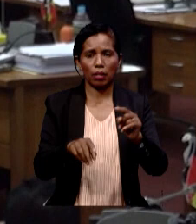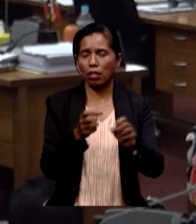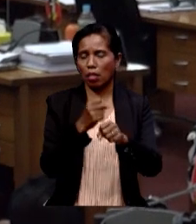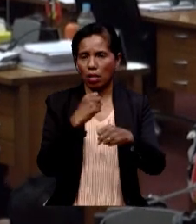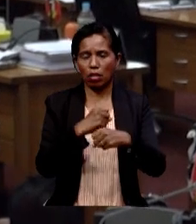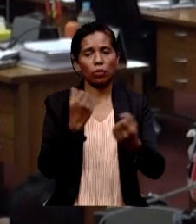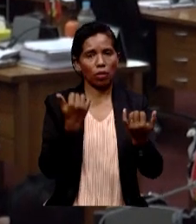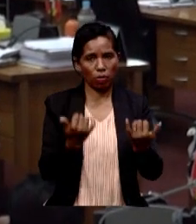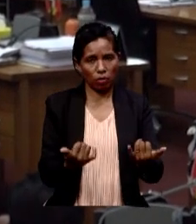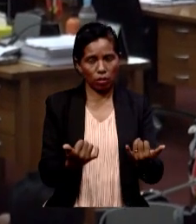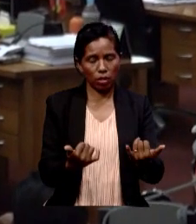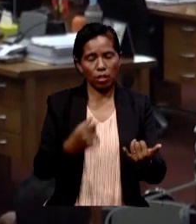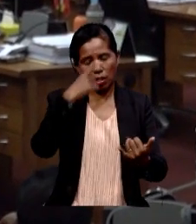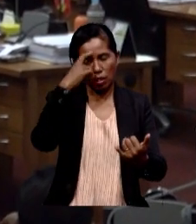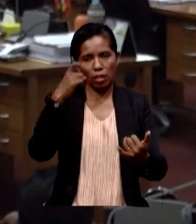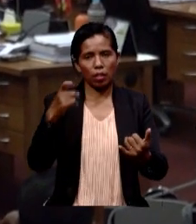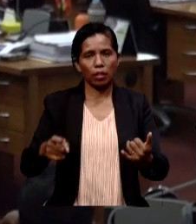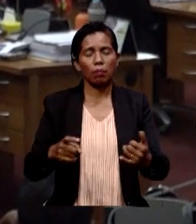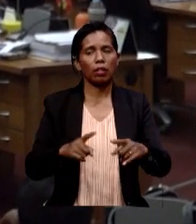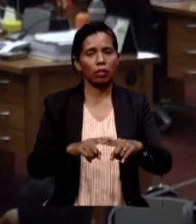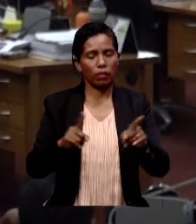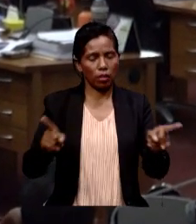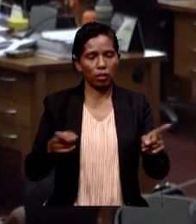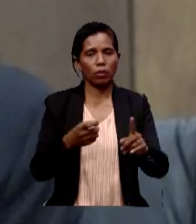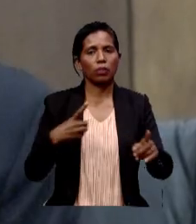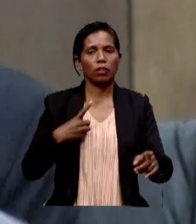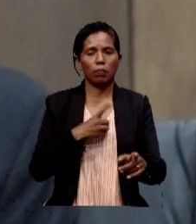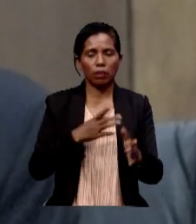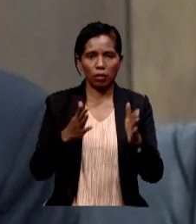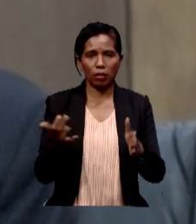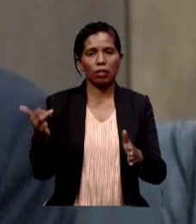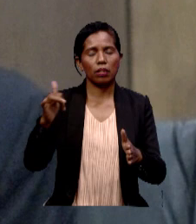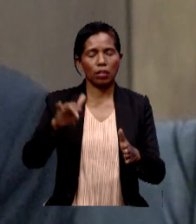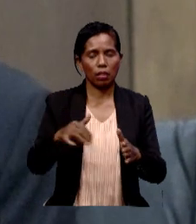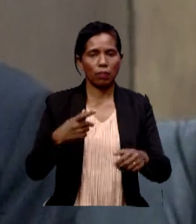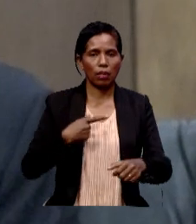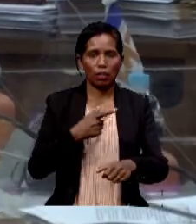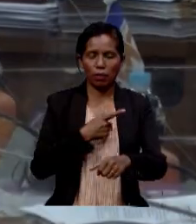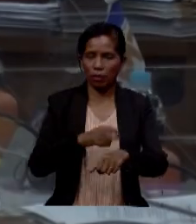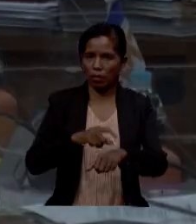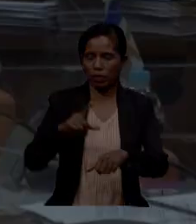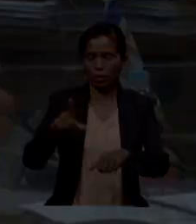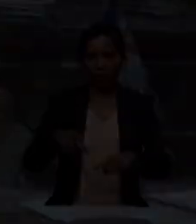loron tambah divergensia balung entre deputado sira iha parlamento nasional. John Bosco Dias, Aderito Simenes, GMN.